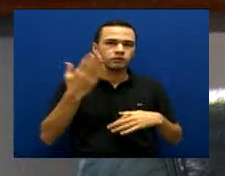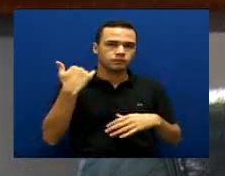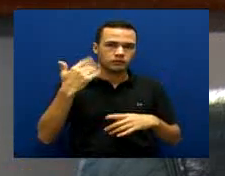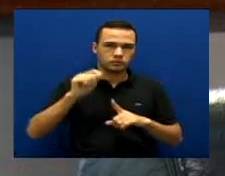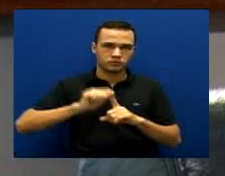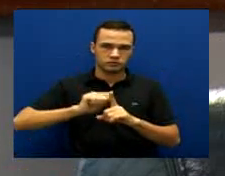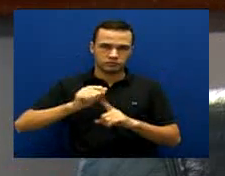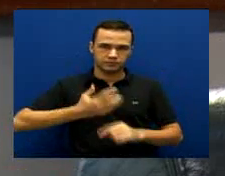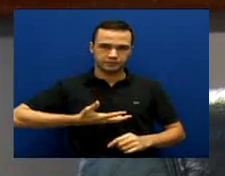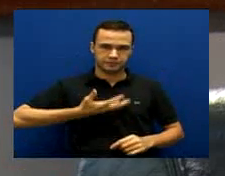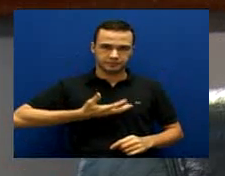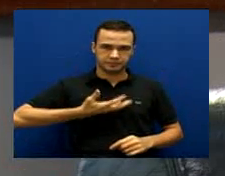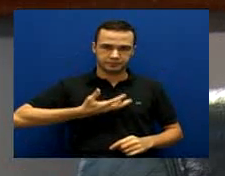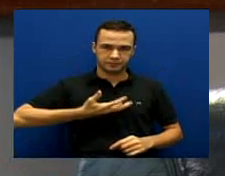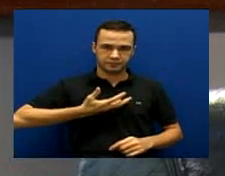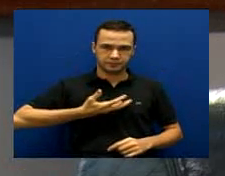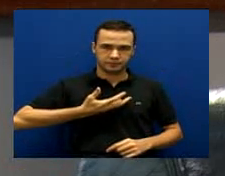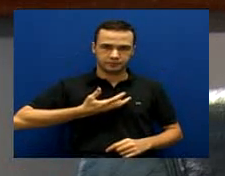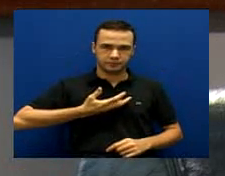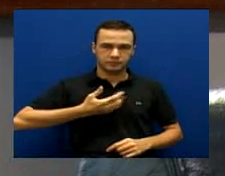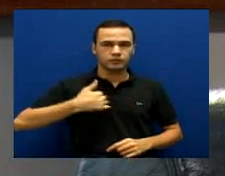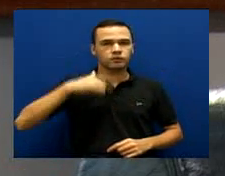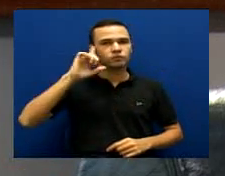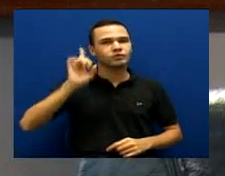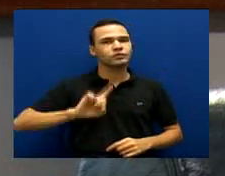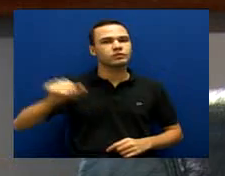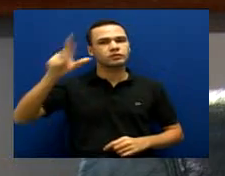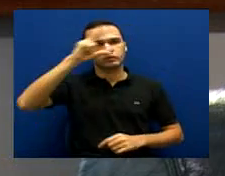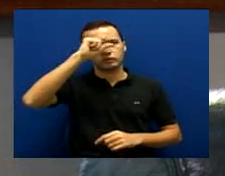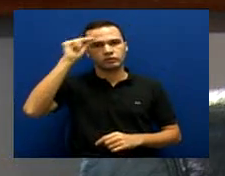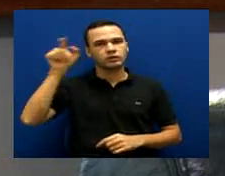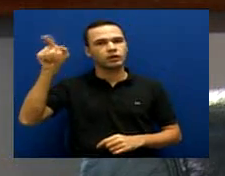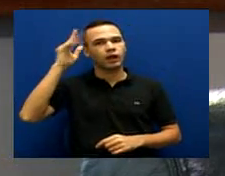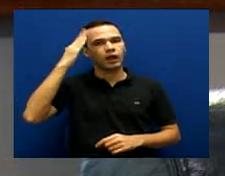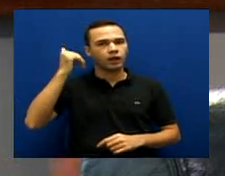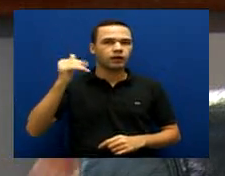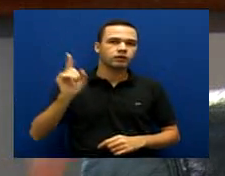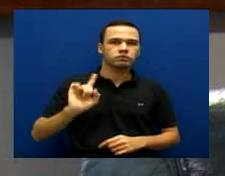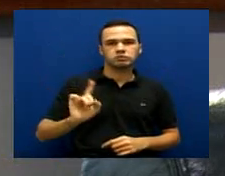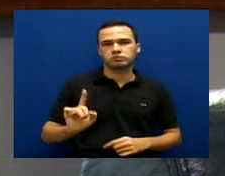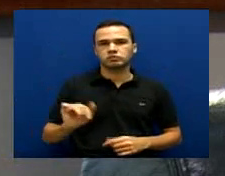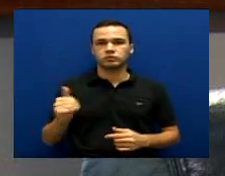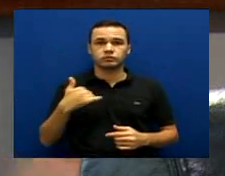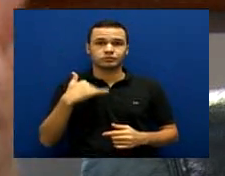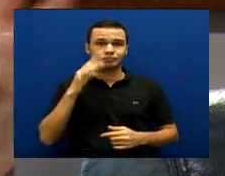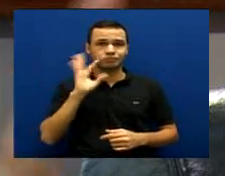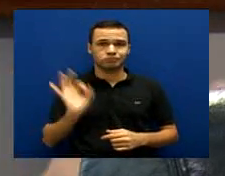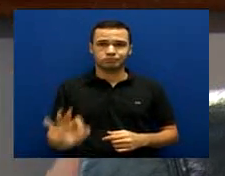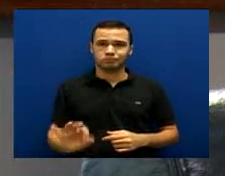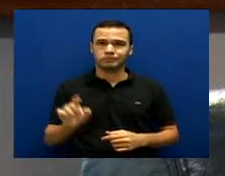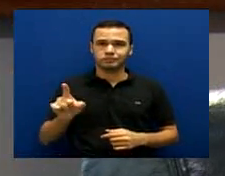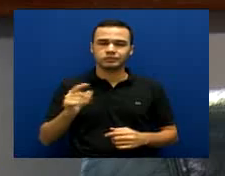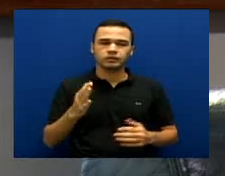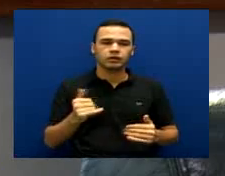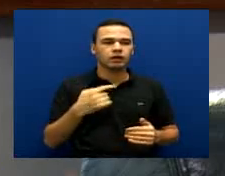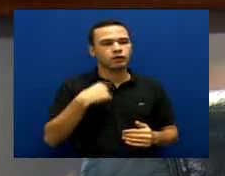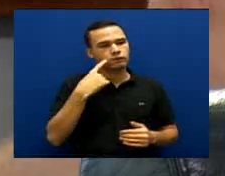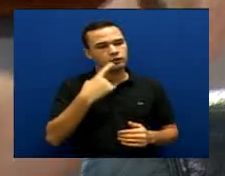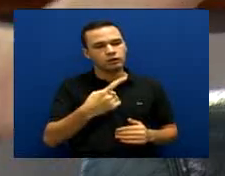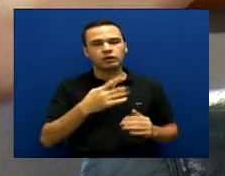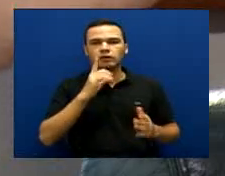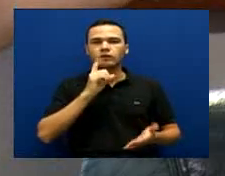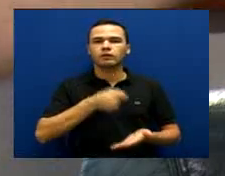de dezembro nem sei se o prefeito cresço sabia dessa não empossado ainda sabia dessa decisão